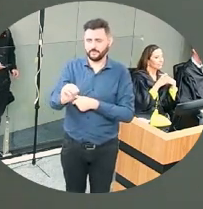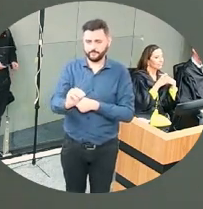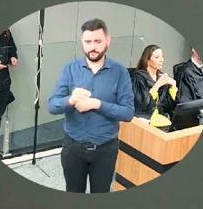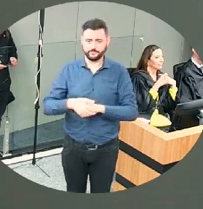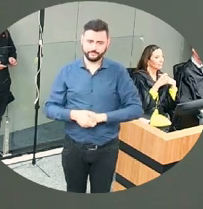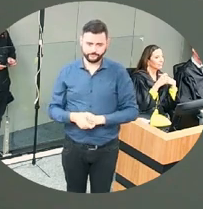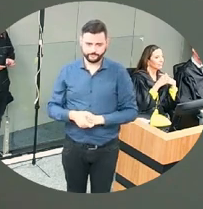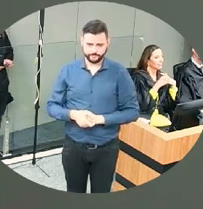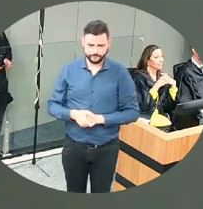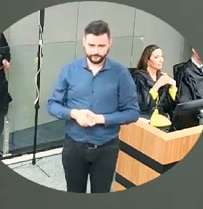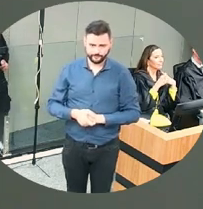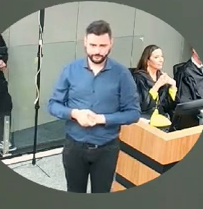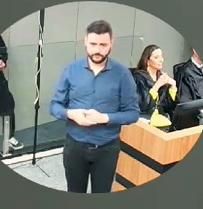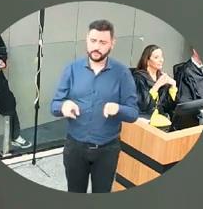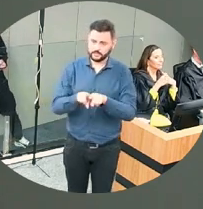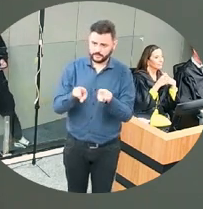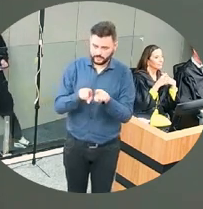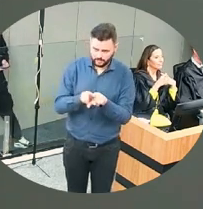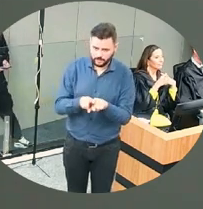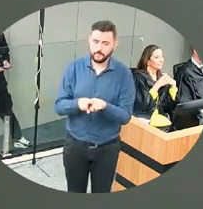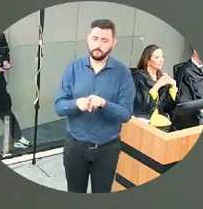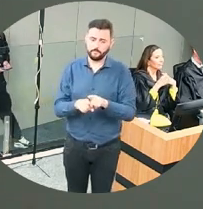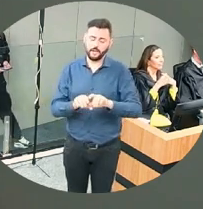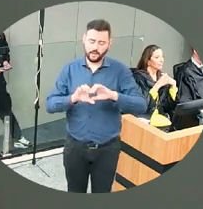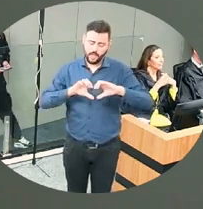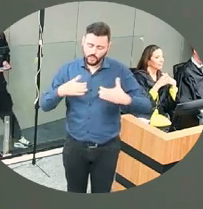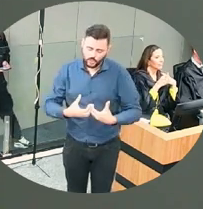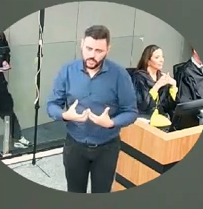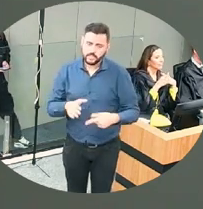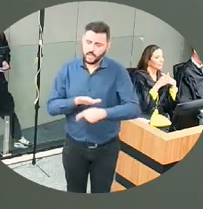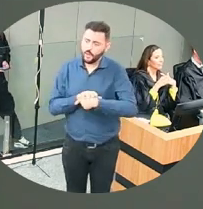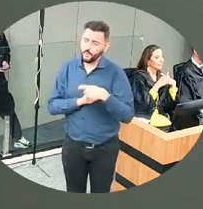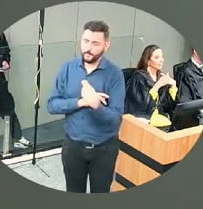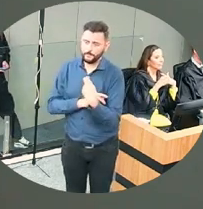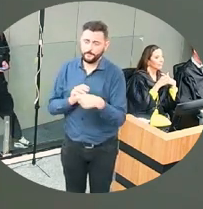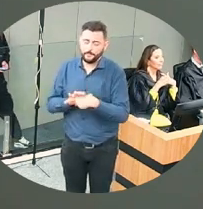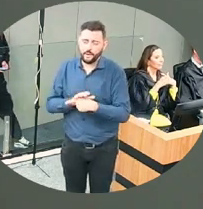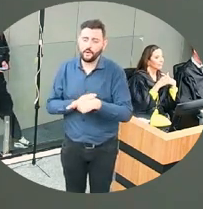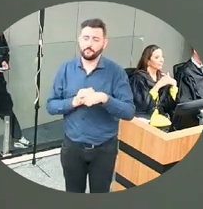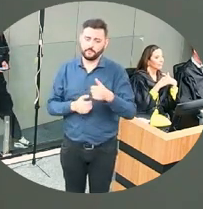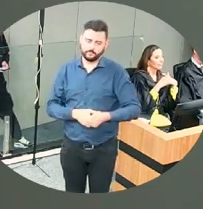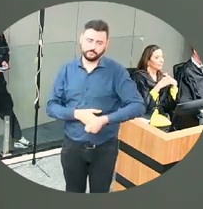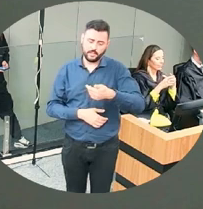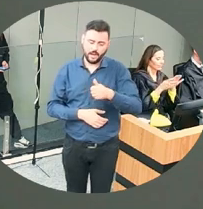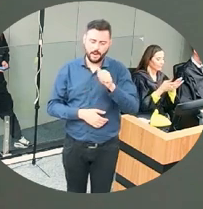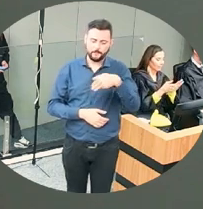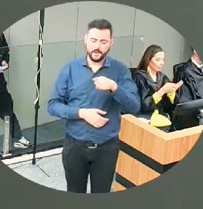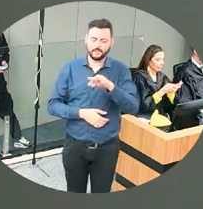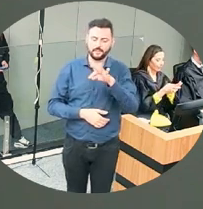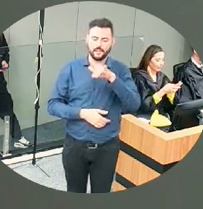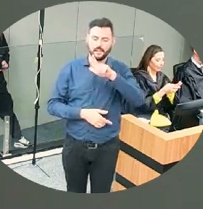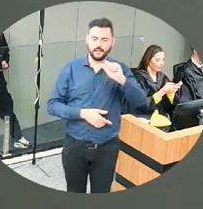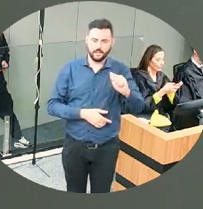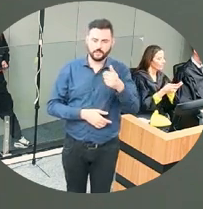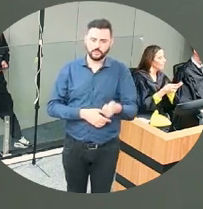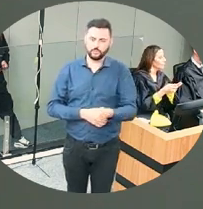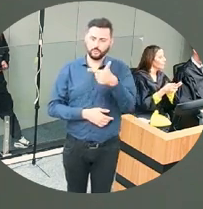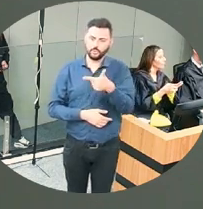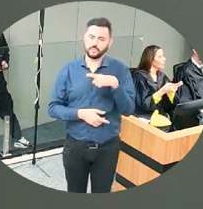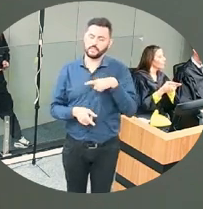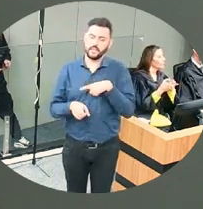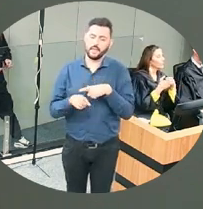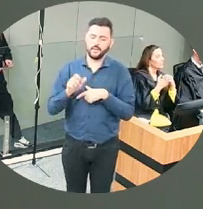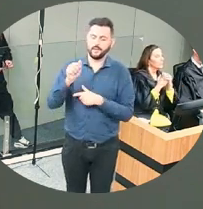matra senhor presidente da associação dos magistrados do trabalho da 12ª região amatra 12 Dr Elton